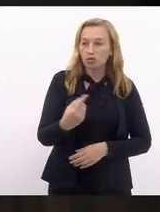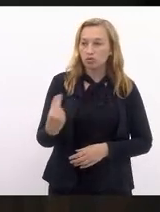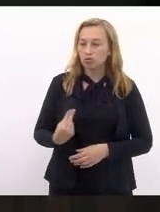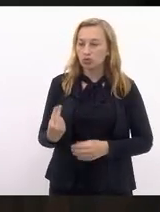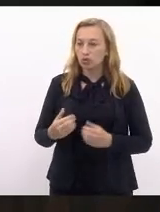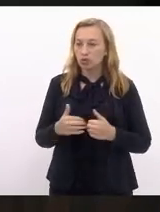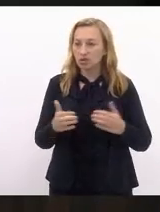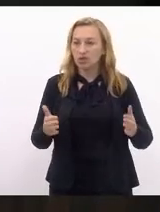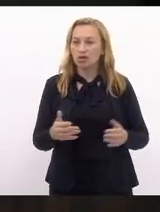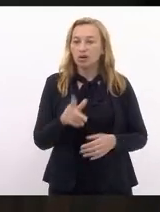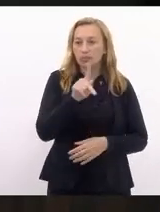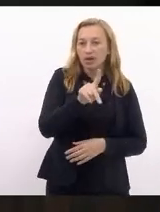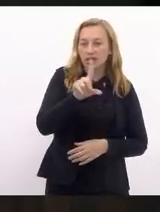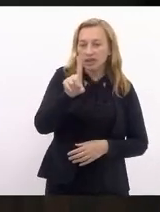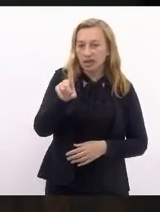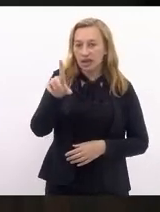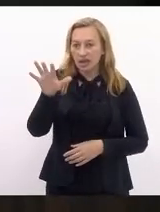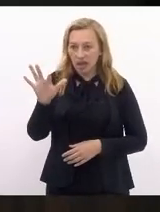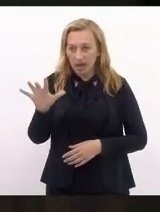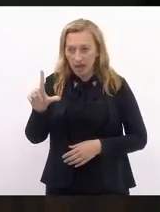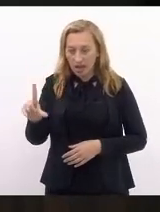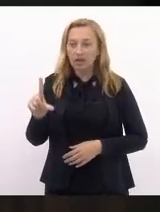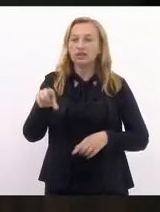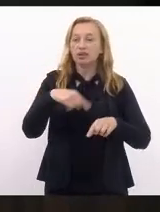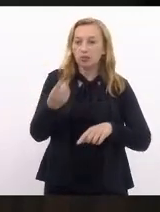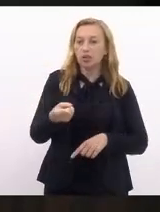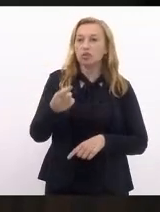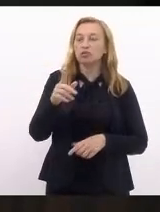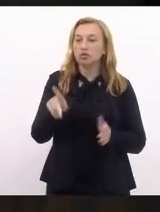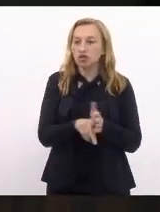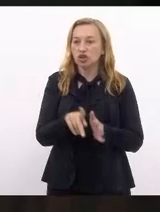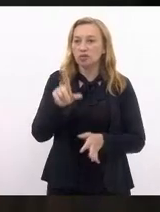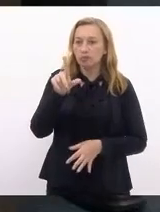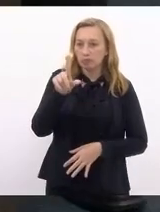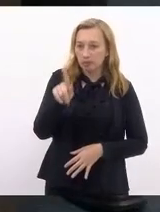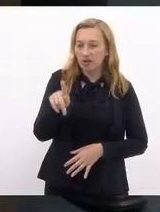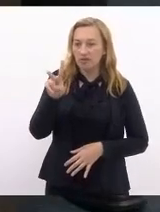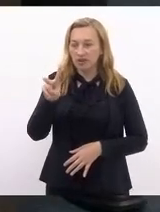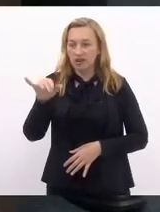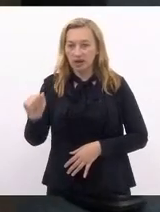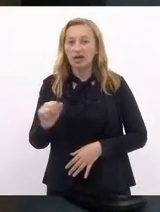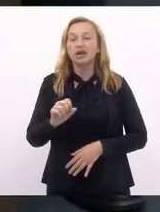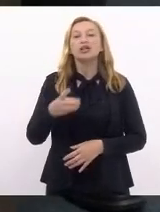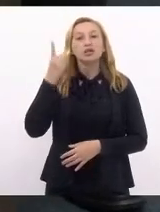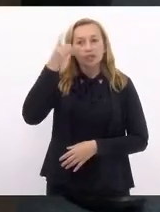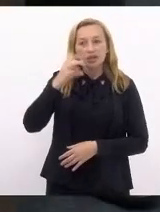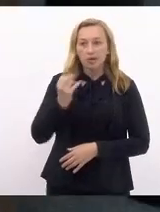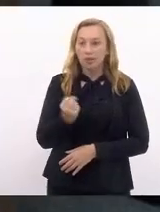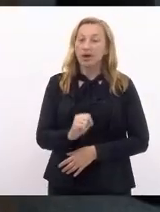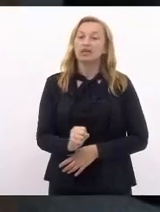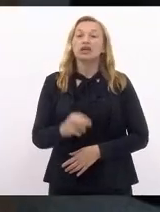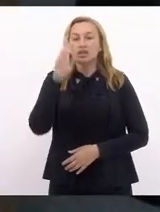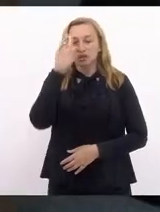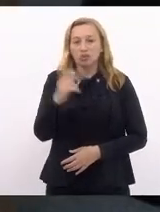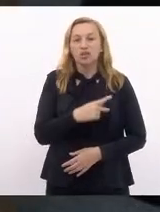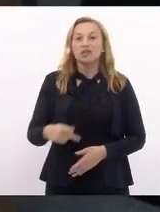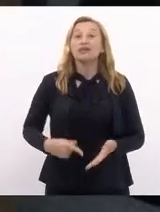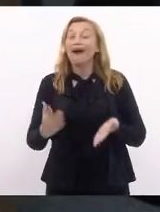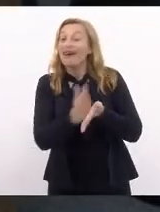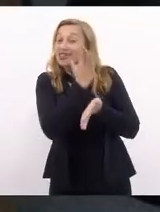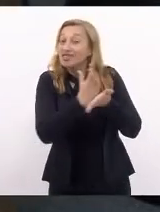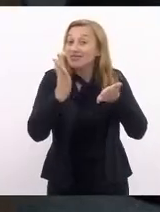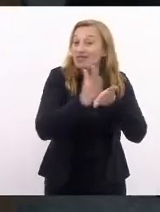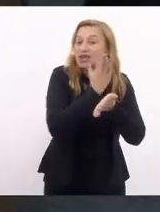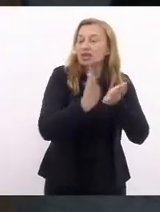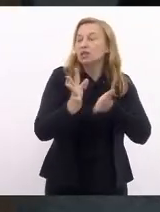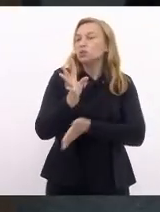pdl e no projeto do IPVA deve tá da Matta Presidente muitas vezes a gente